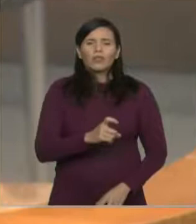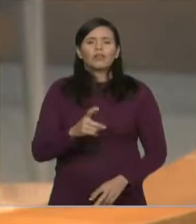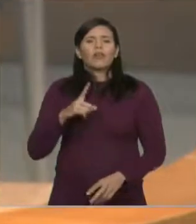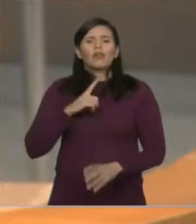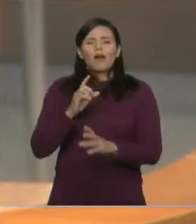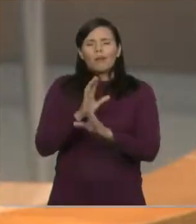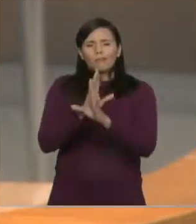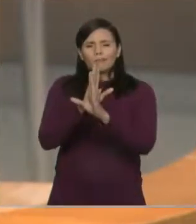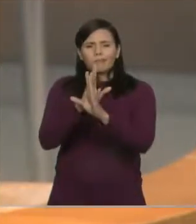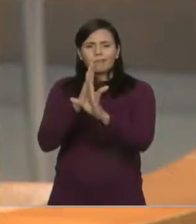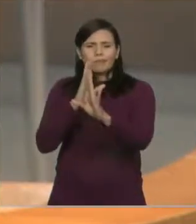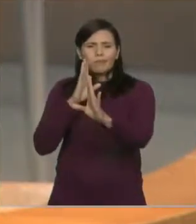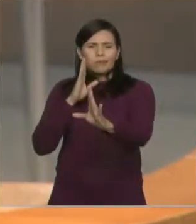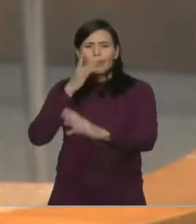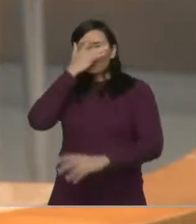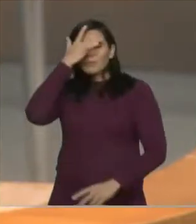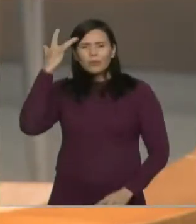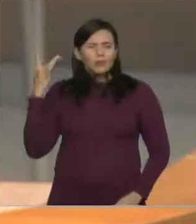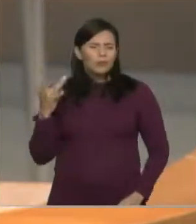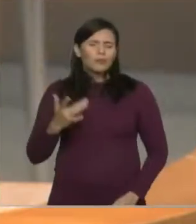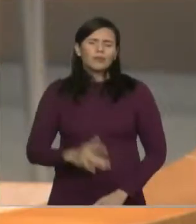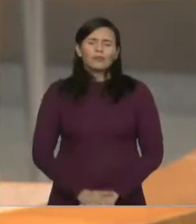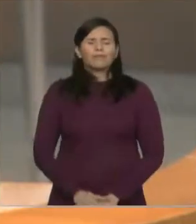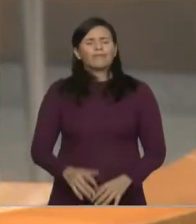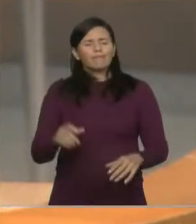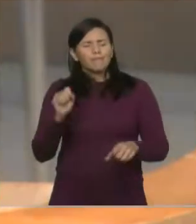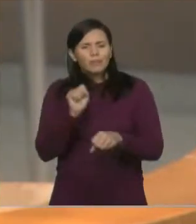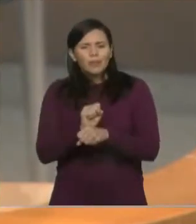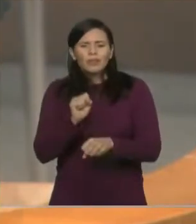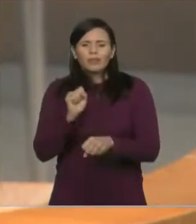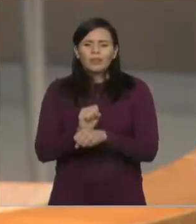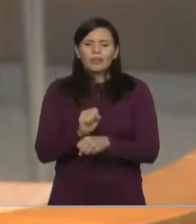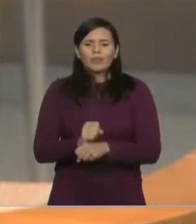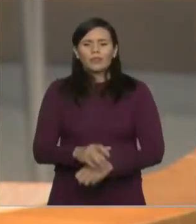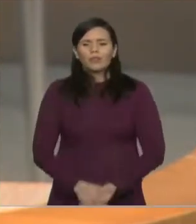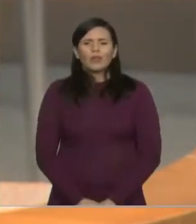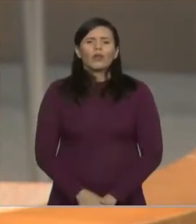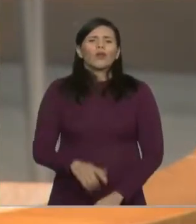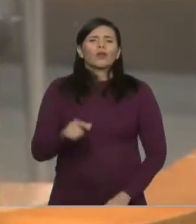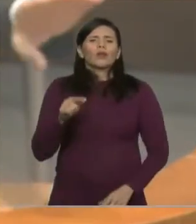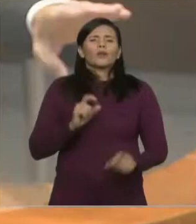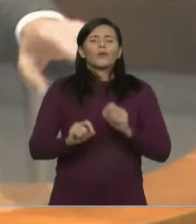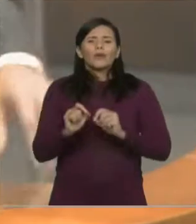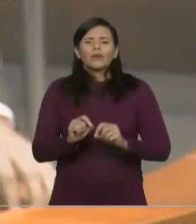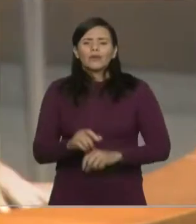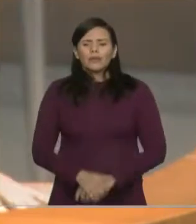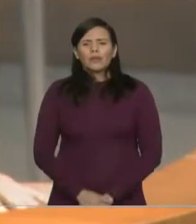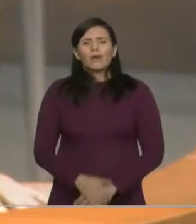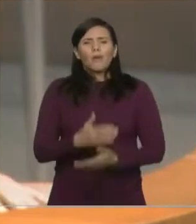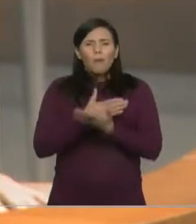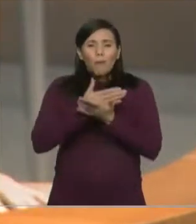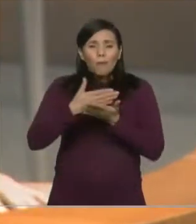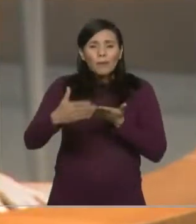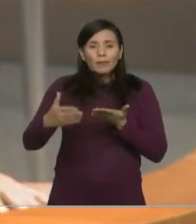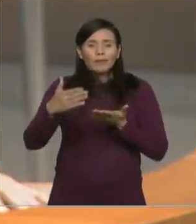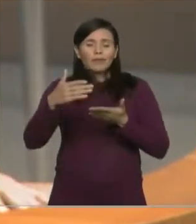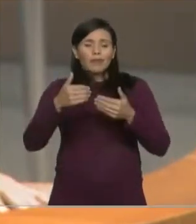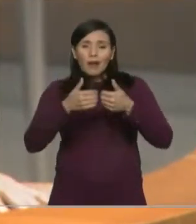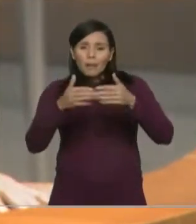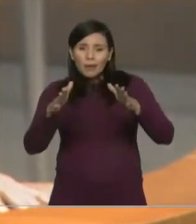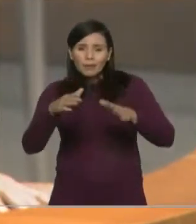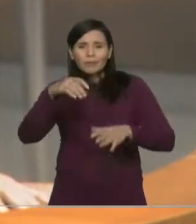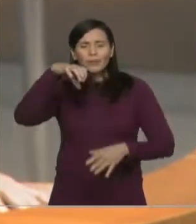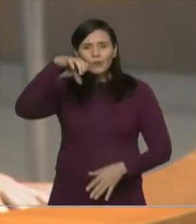esperando, horários reduzidos, horários das 9 até as 15 horas, isso é coisa do passado. Isso precisa ser